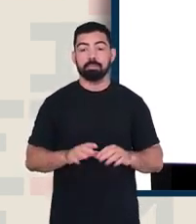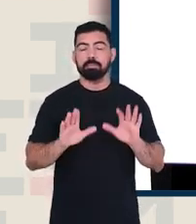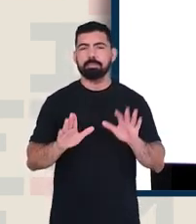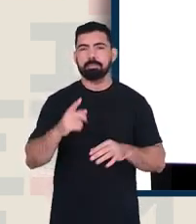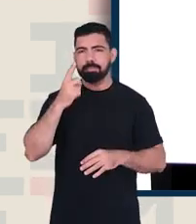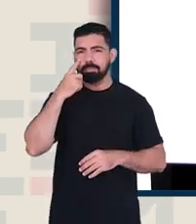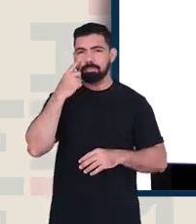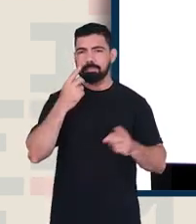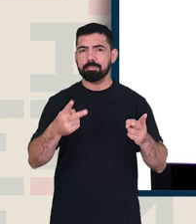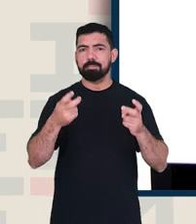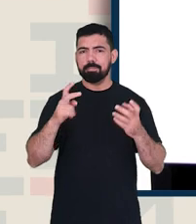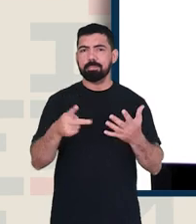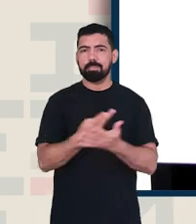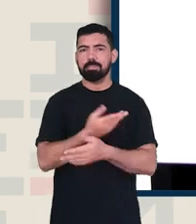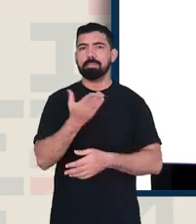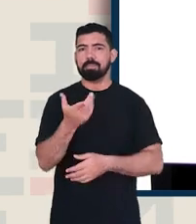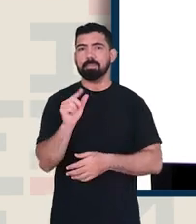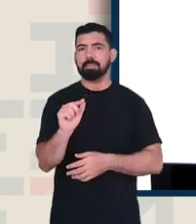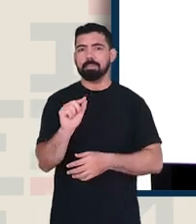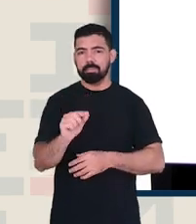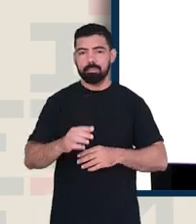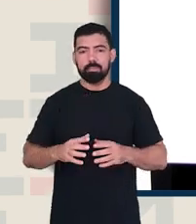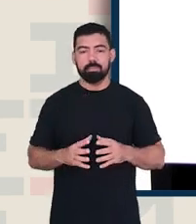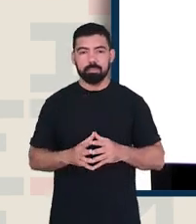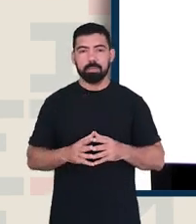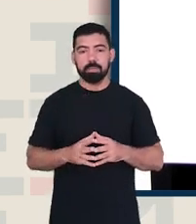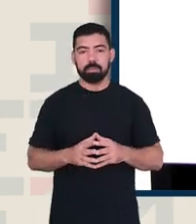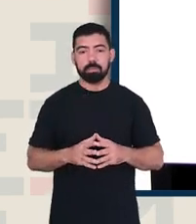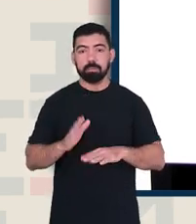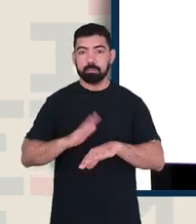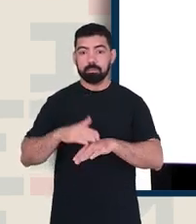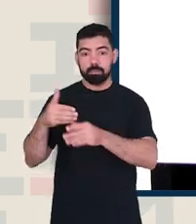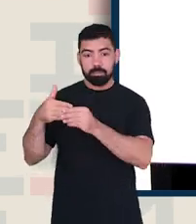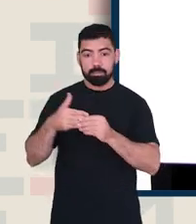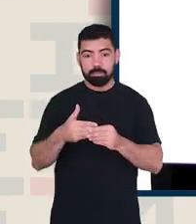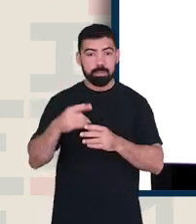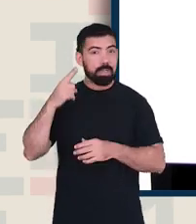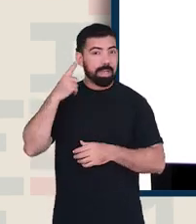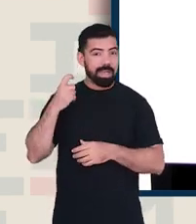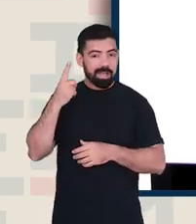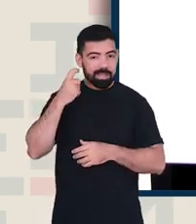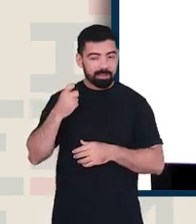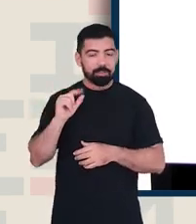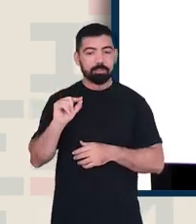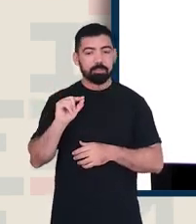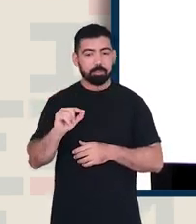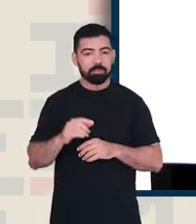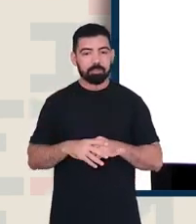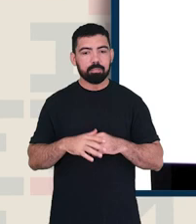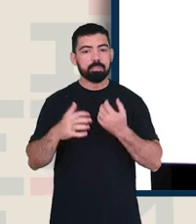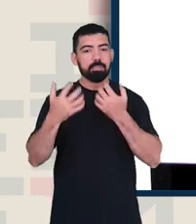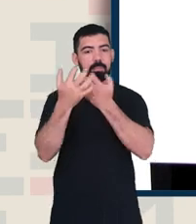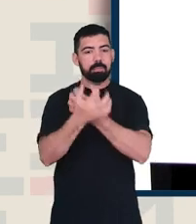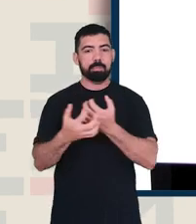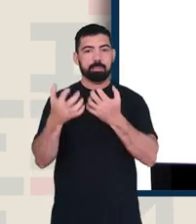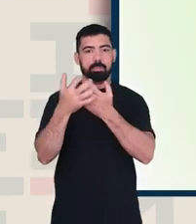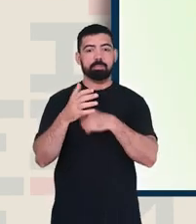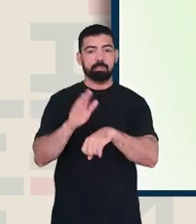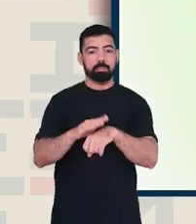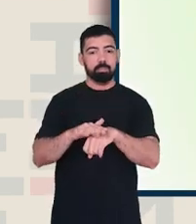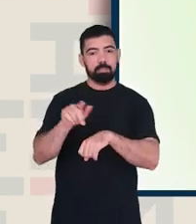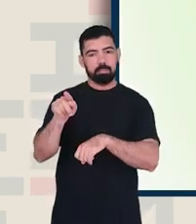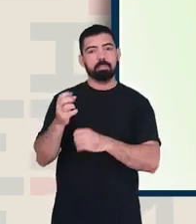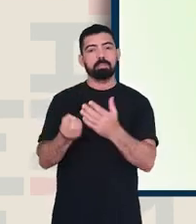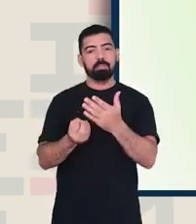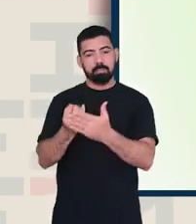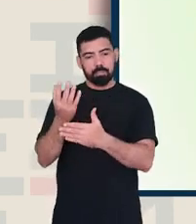Mas veja, o que acontece aqui? Eu trouxe um áudio de uma música que ele